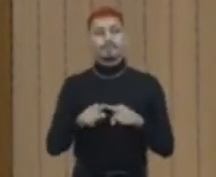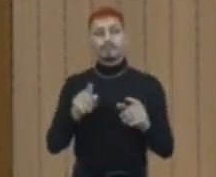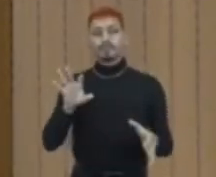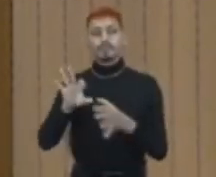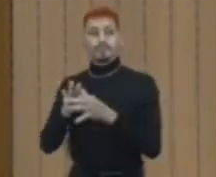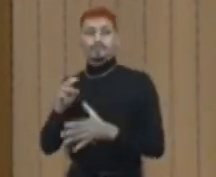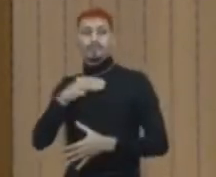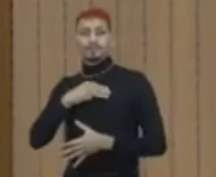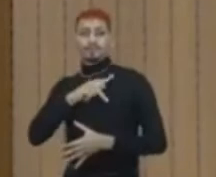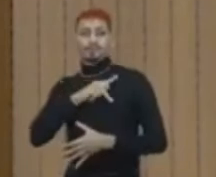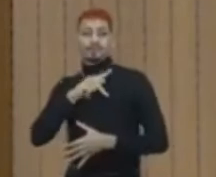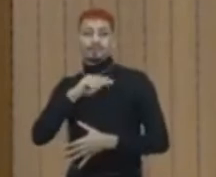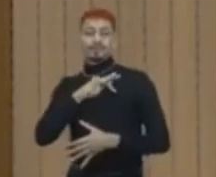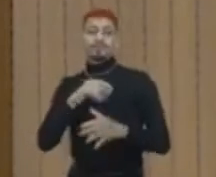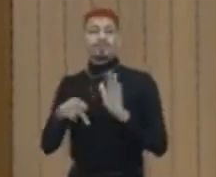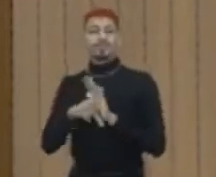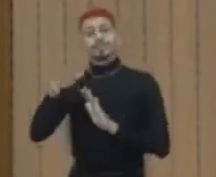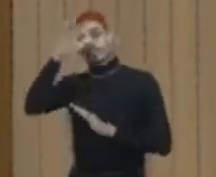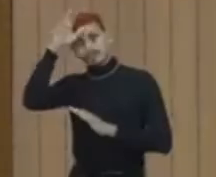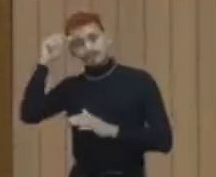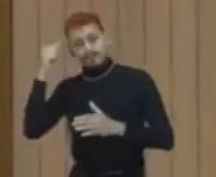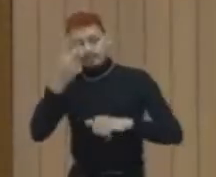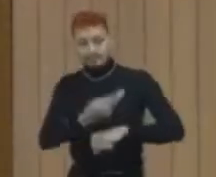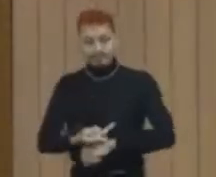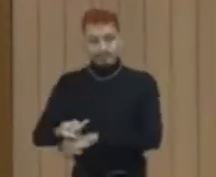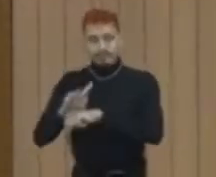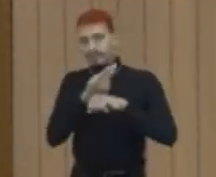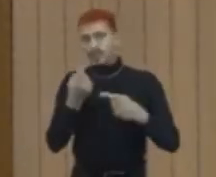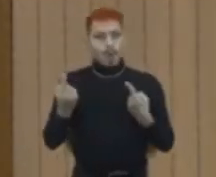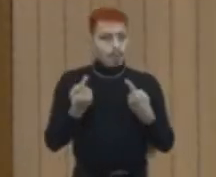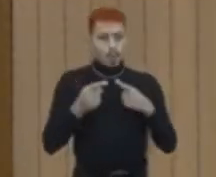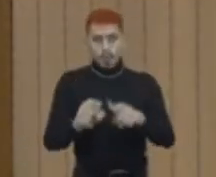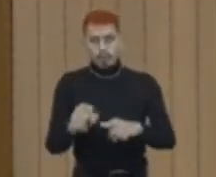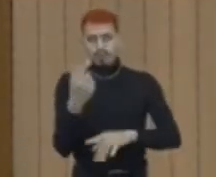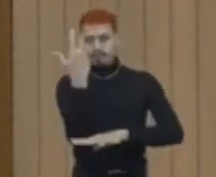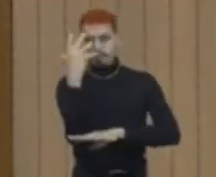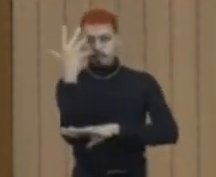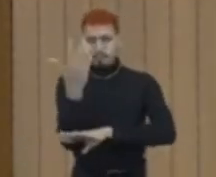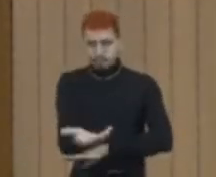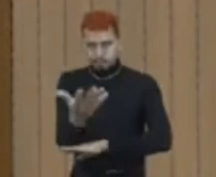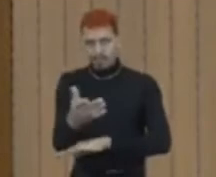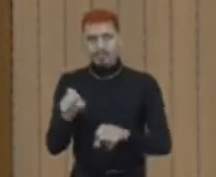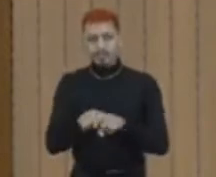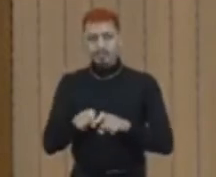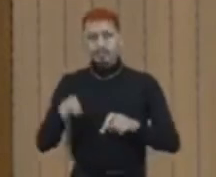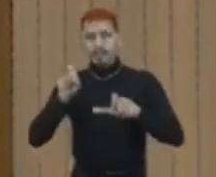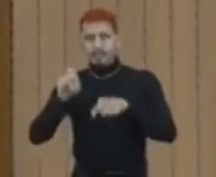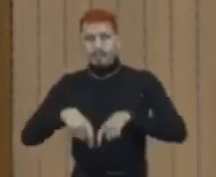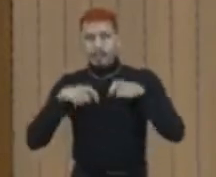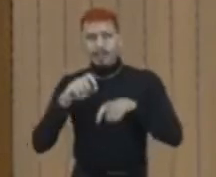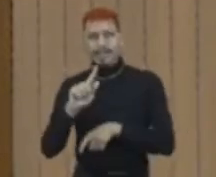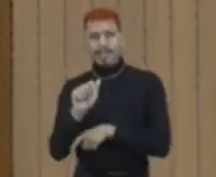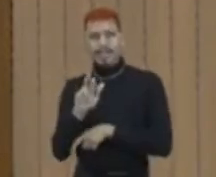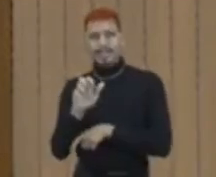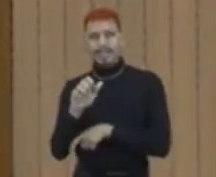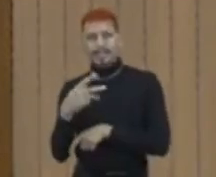Amazonas, receberam um prêmio pelo combate ao desmatamento e ao garimpo ilegal na região do Rio Tapajós e na defesa dos